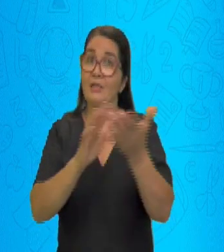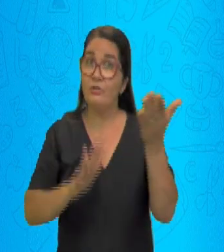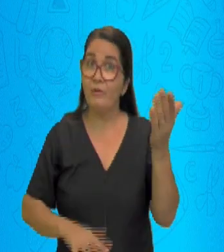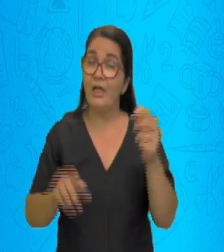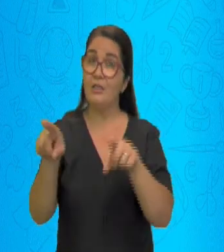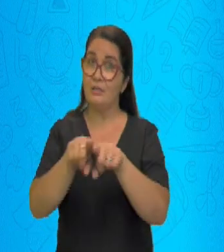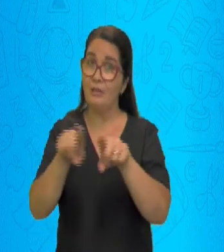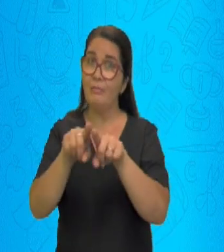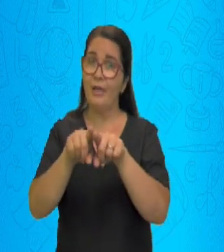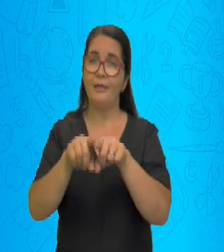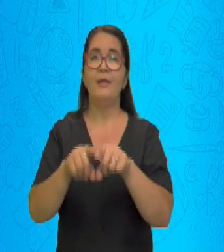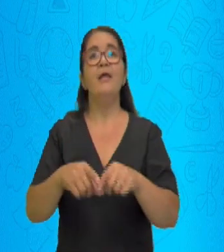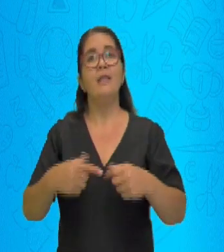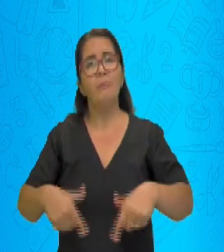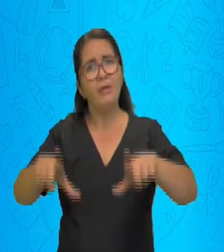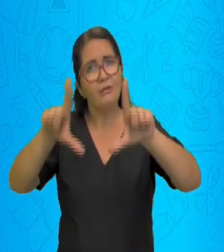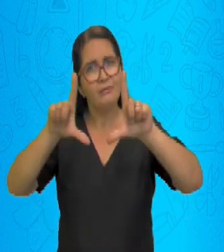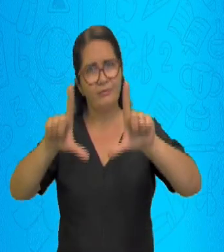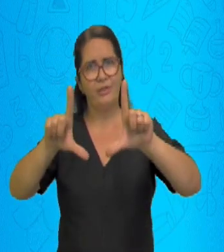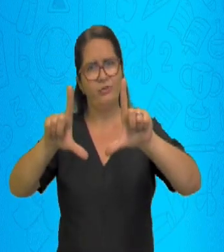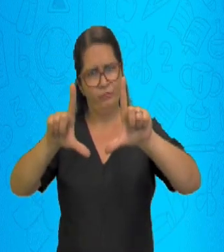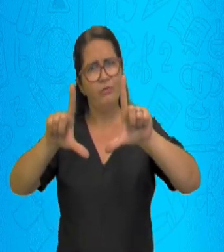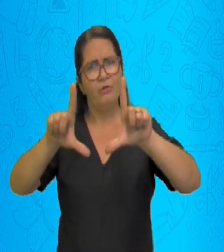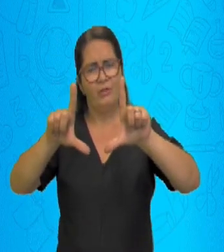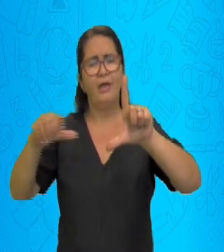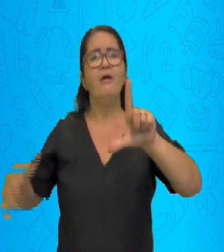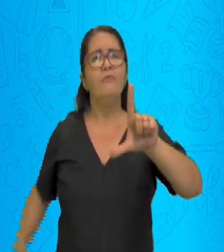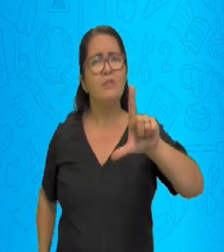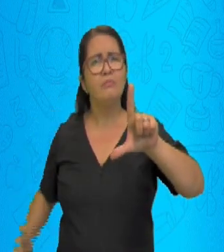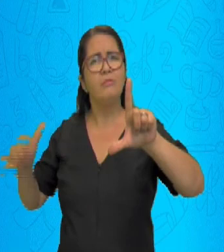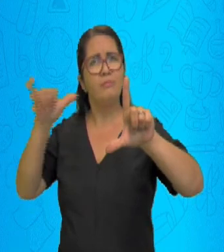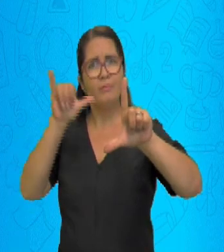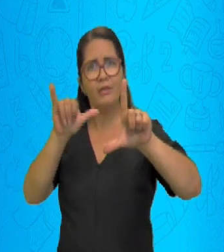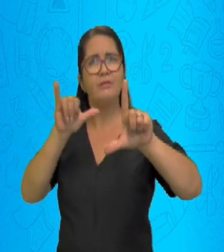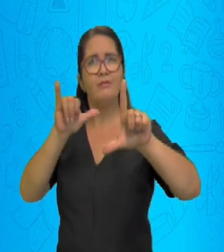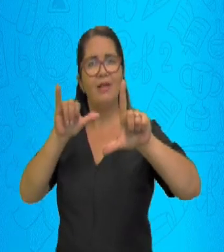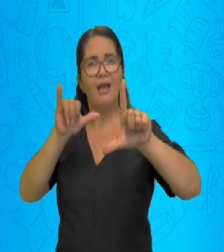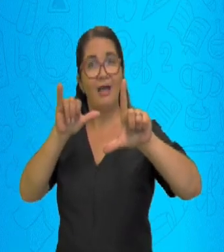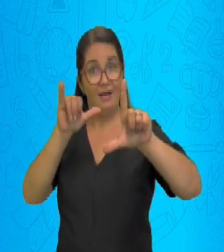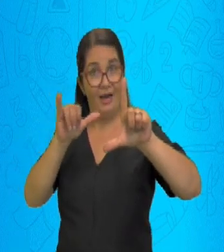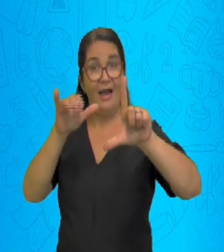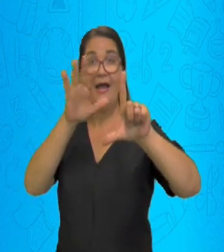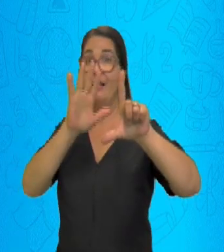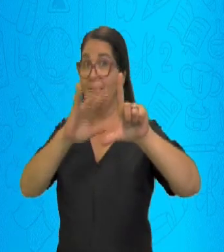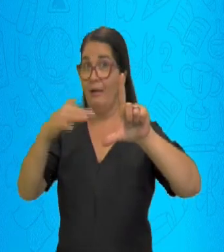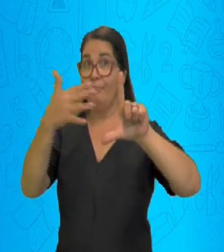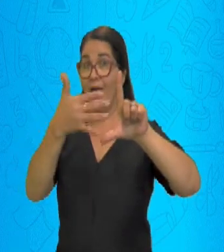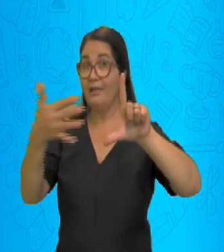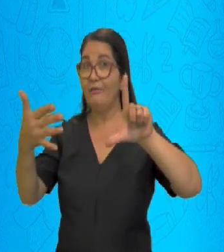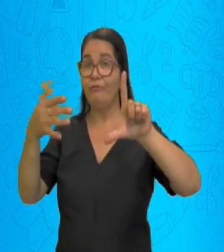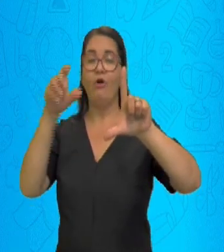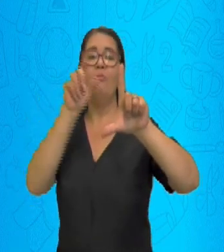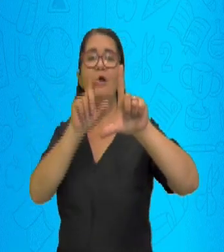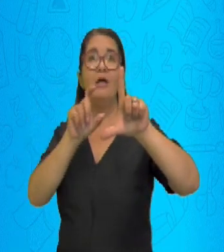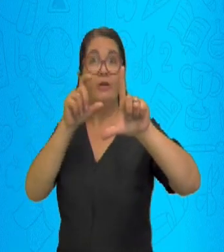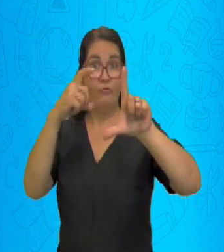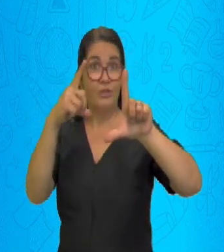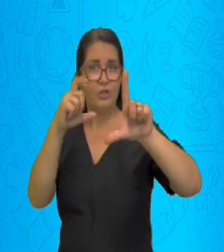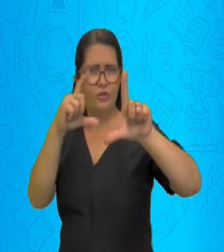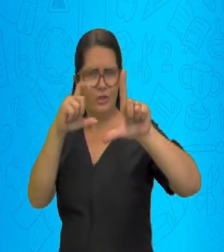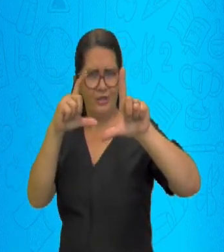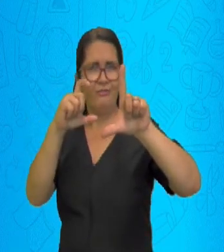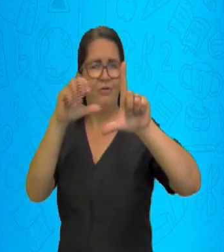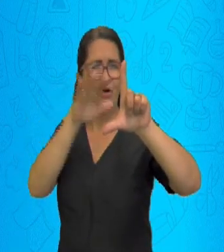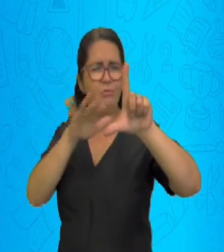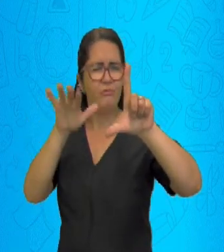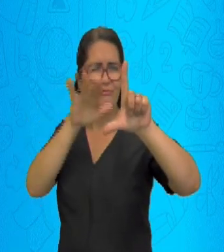plataforma. E para acessar nossa plataforma SMED GV, basta apontar a câmera do seu celular na imagem que aparece no canto da